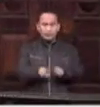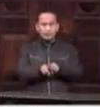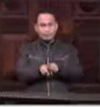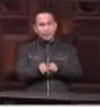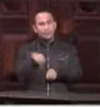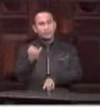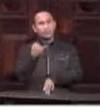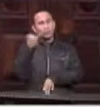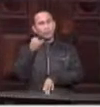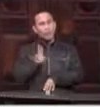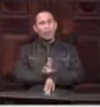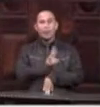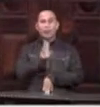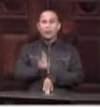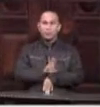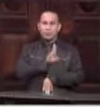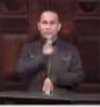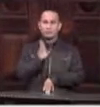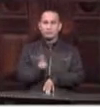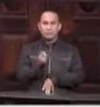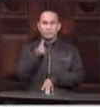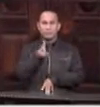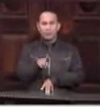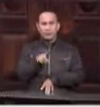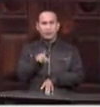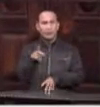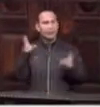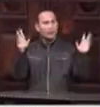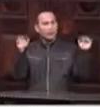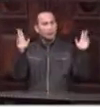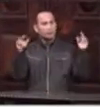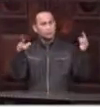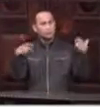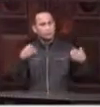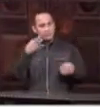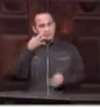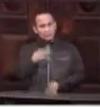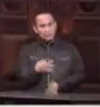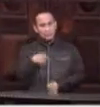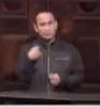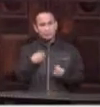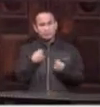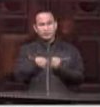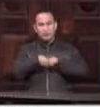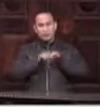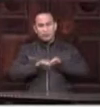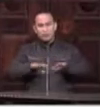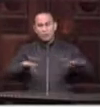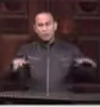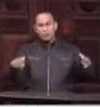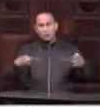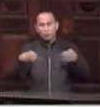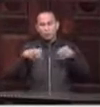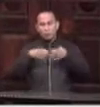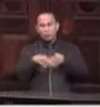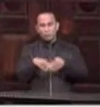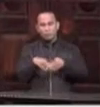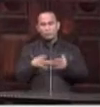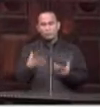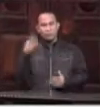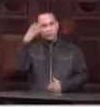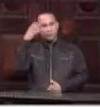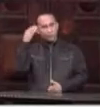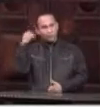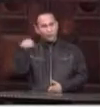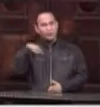sua importância religiosa. E essa gestão desse acervo tem que ser partilhada com esses atores, né,